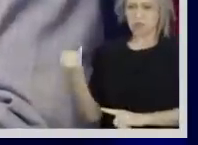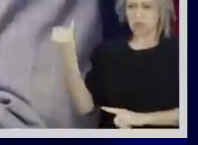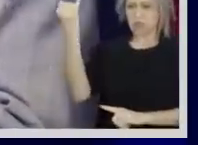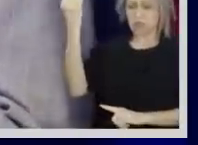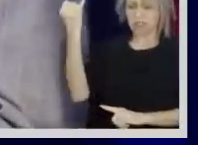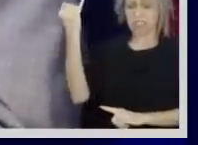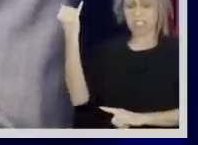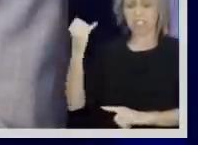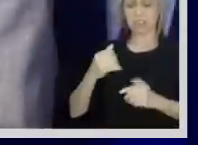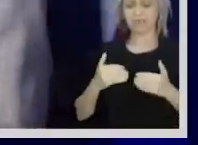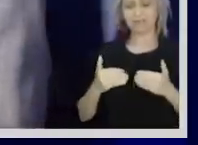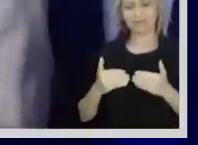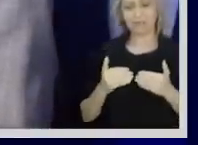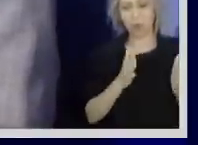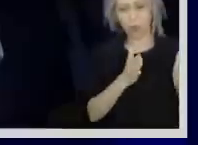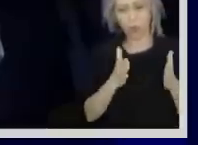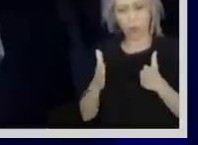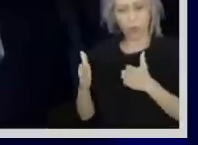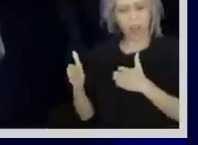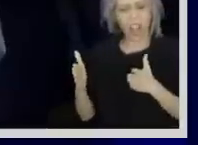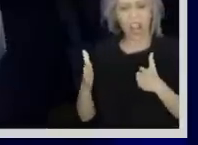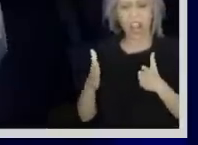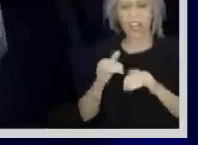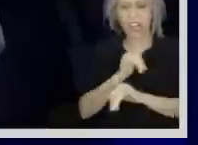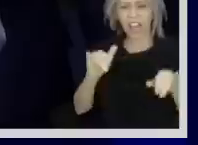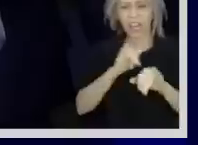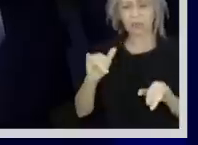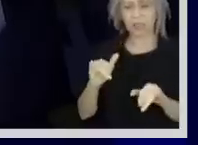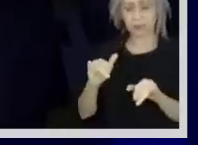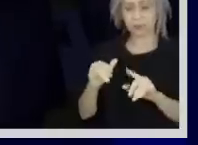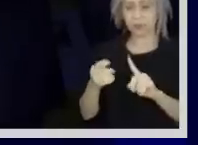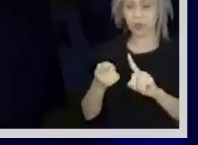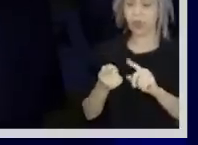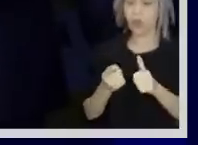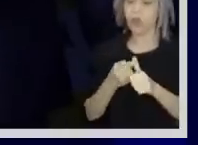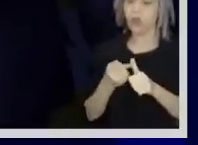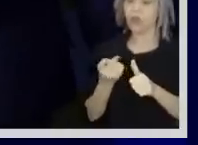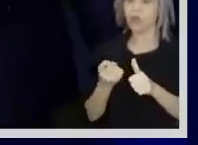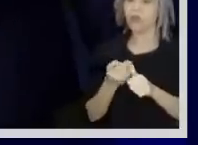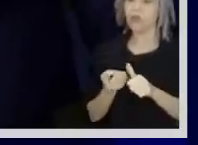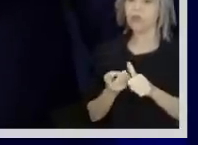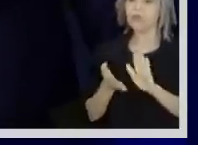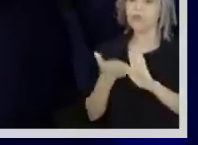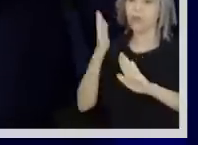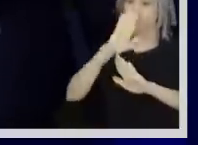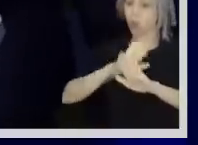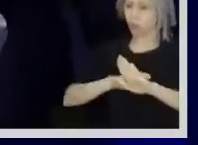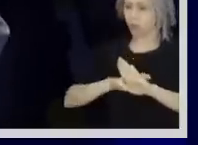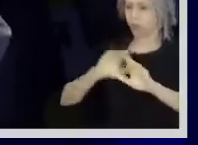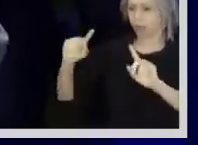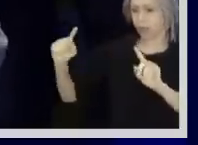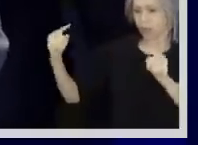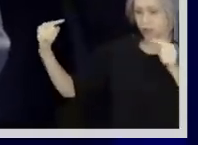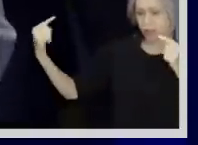dentro deste governo, o que para mim é até um sinal de alerta também com relação a isso. Mas quando nós vemos que